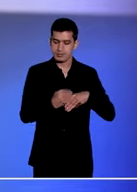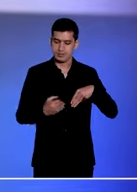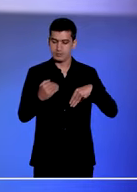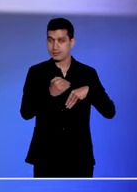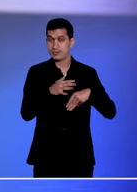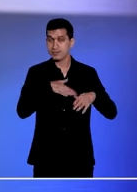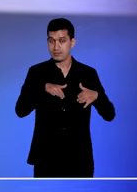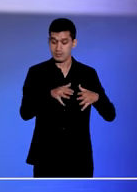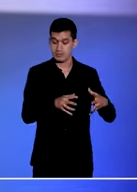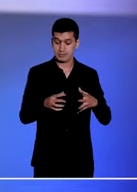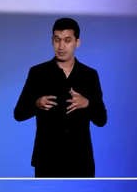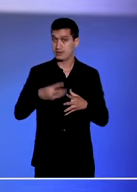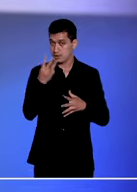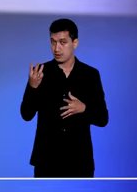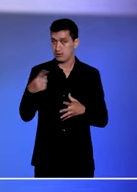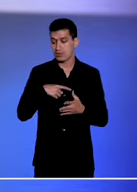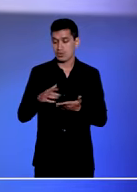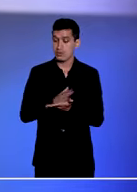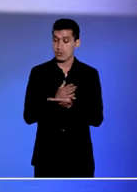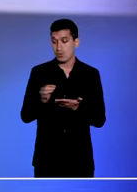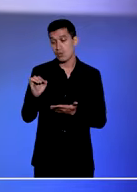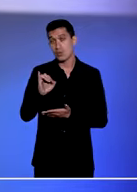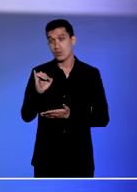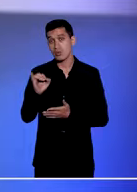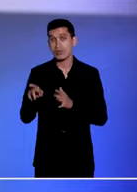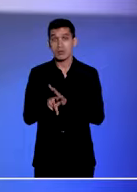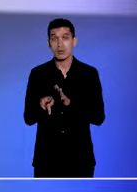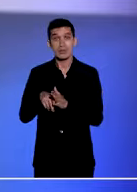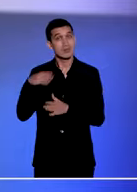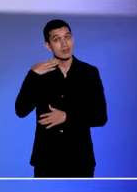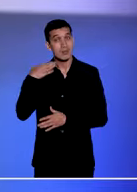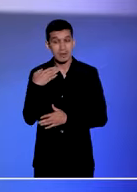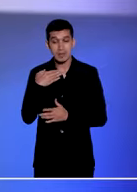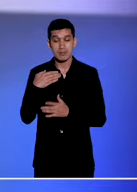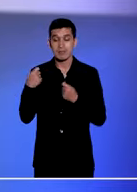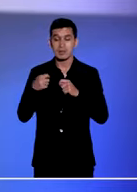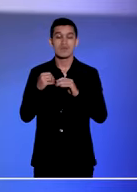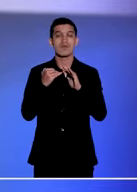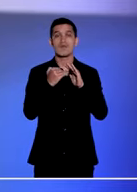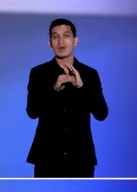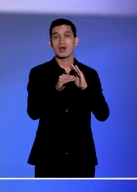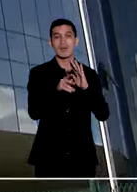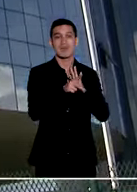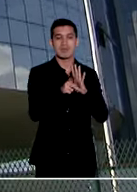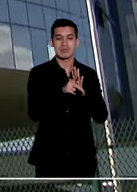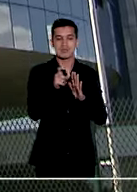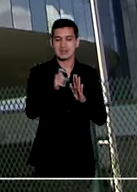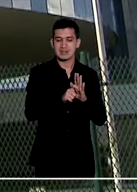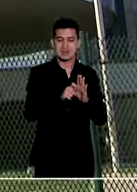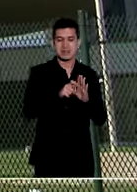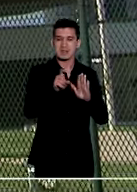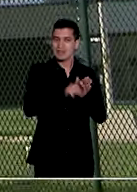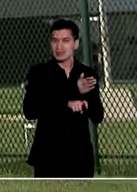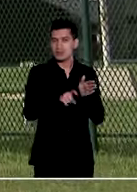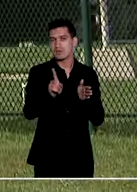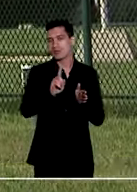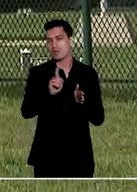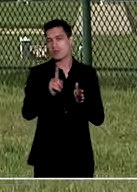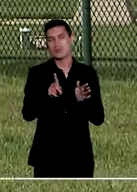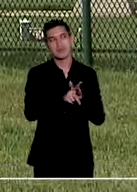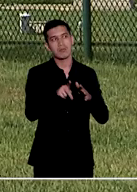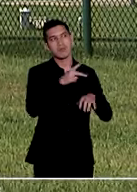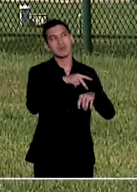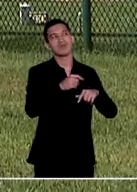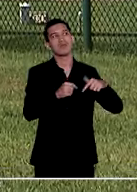isentar de tarifas bancárias o envio do valor da pensão alimentícia ao exterior o caso julgado envolve uma